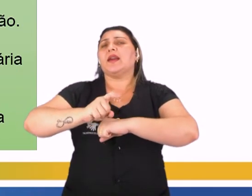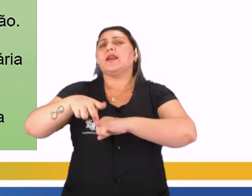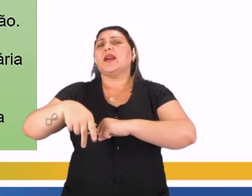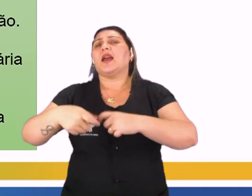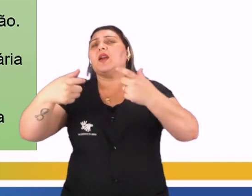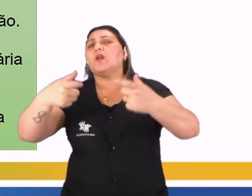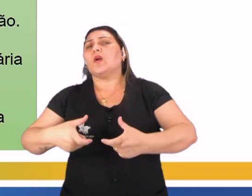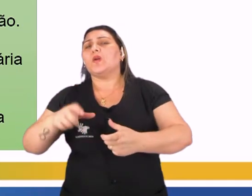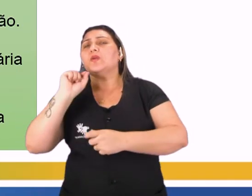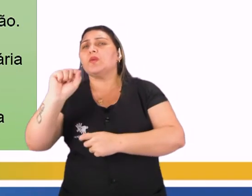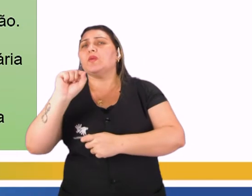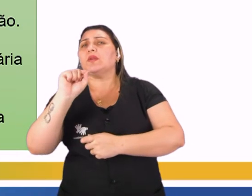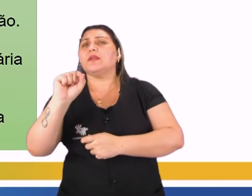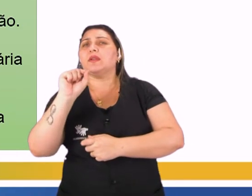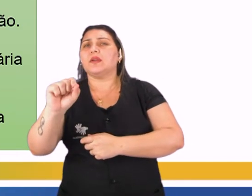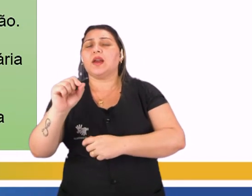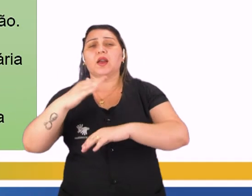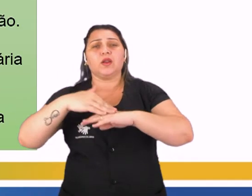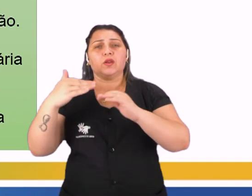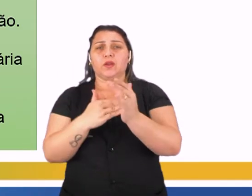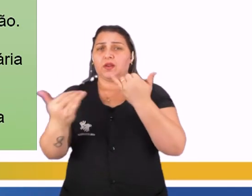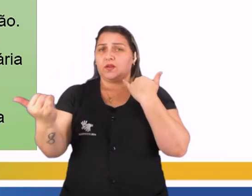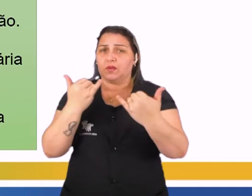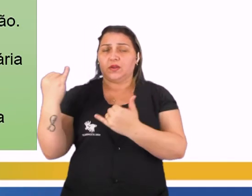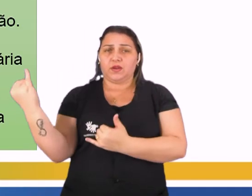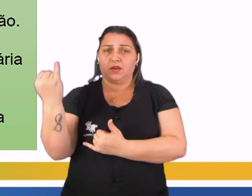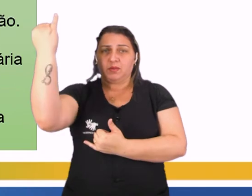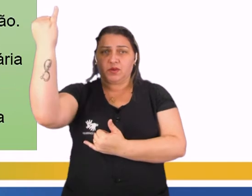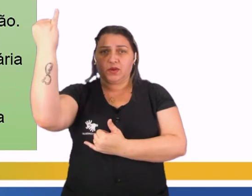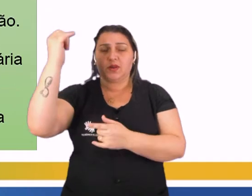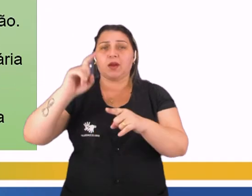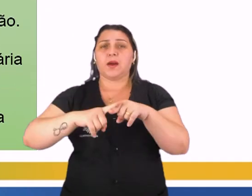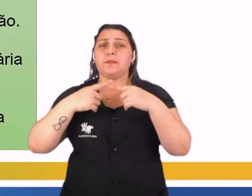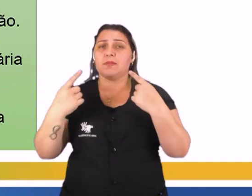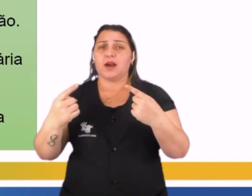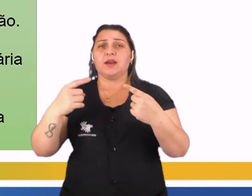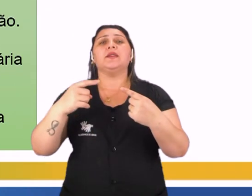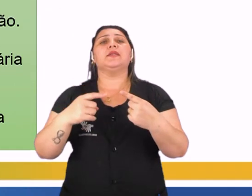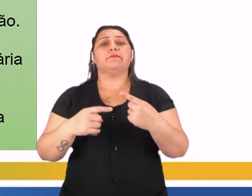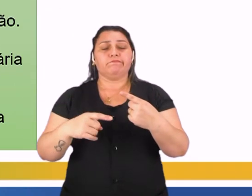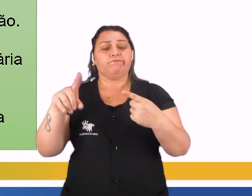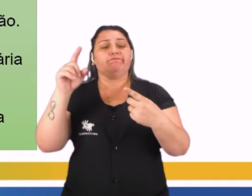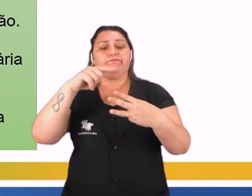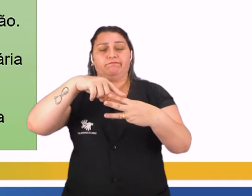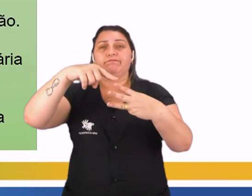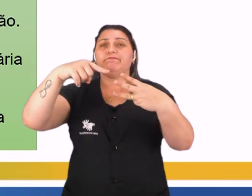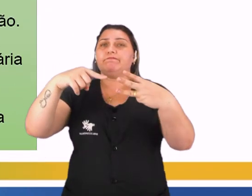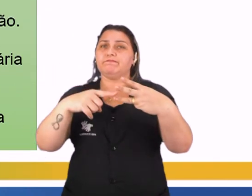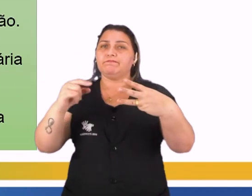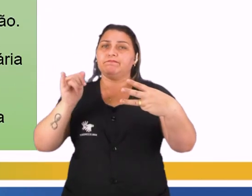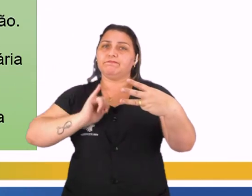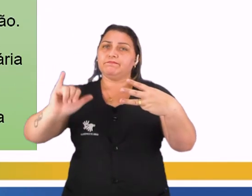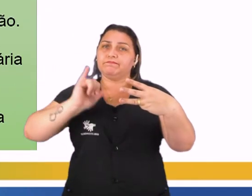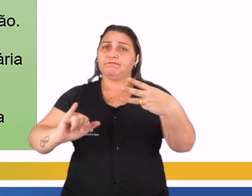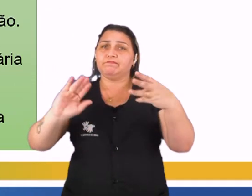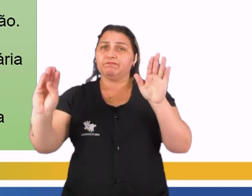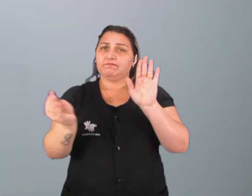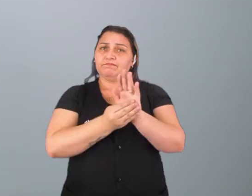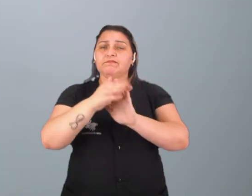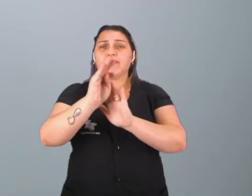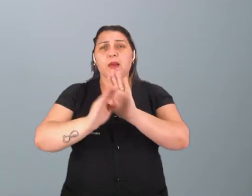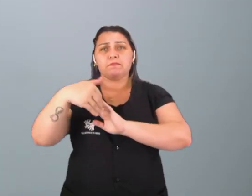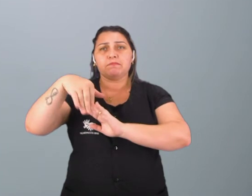que saber que ele não é obrigado a ler todo o jornal, não é um livro. Ele apenas olha as manchetes e a